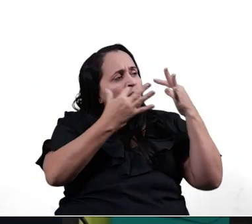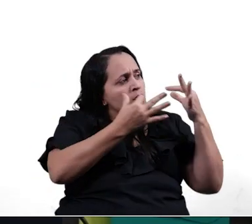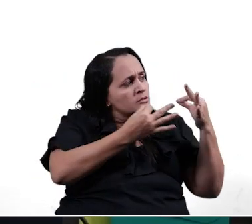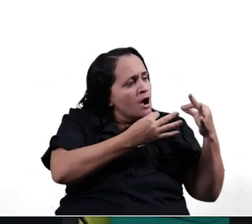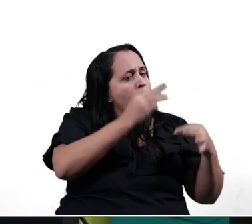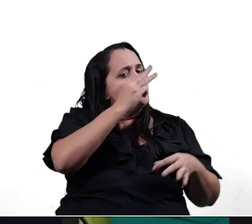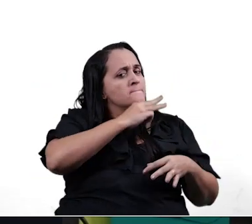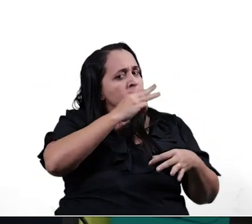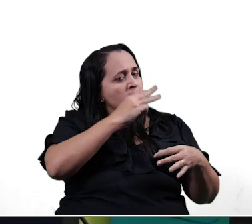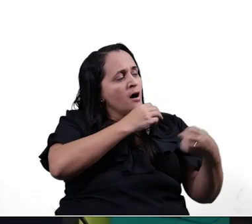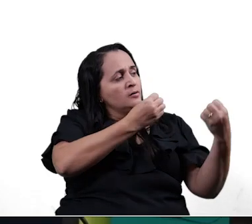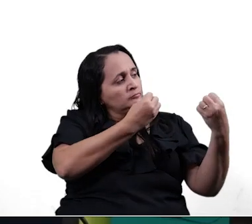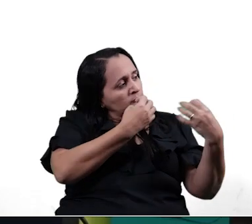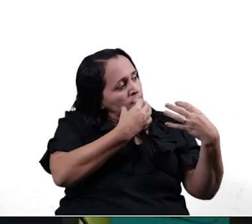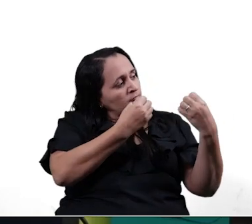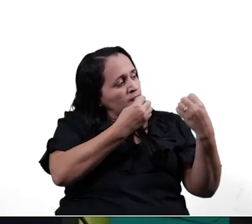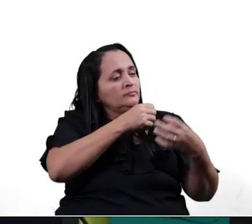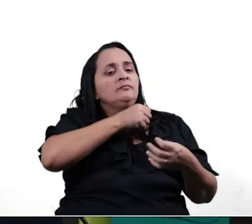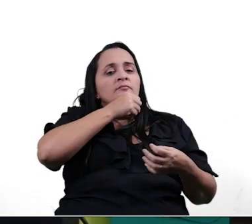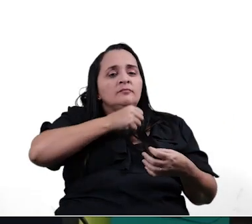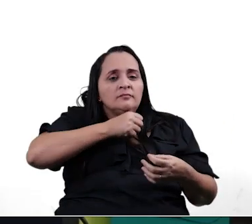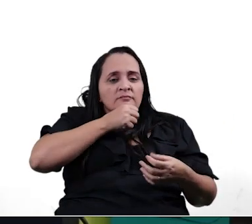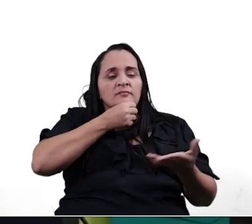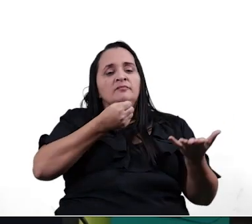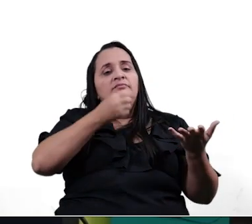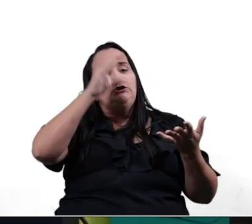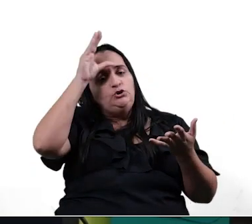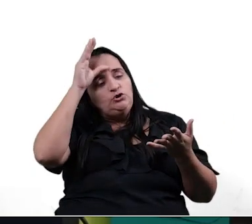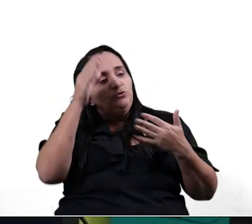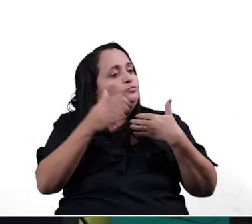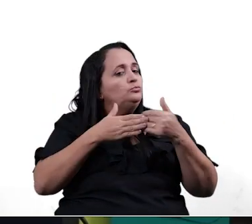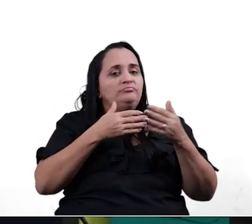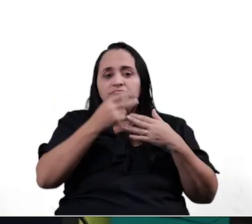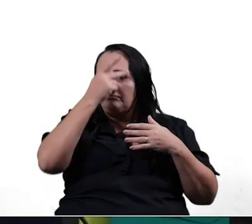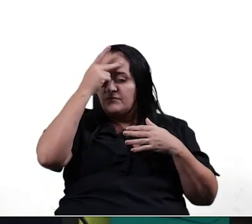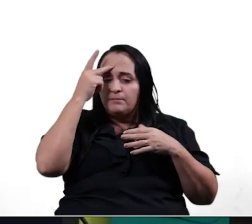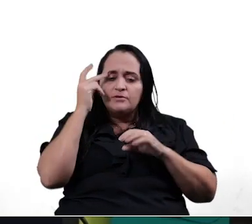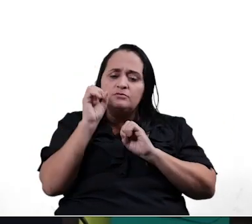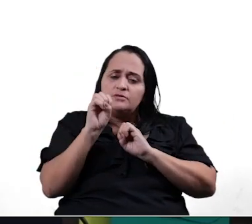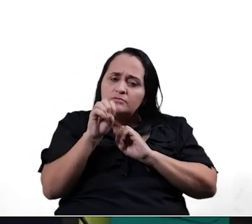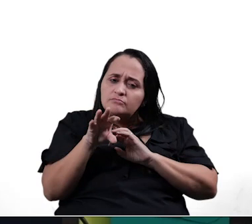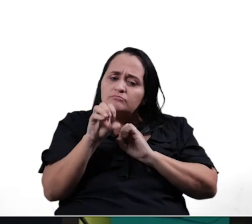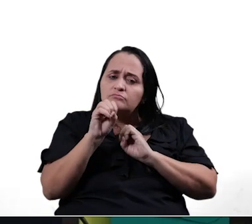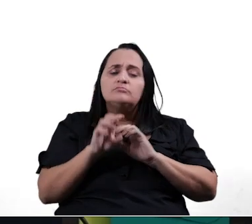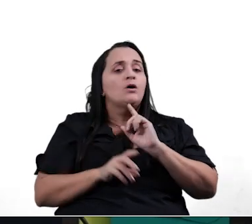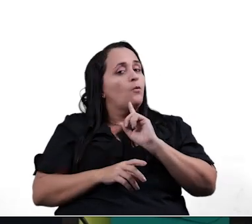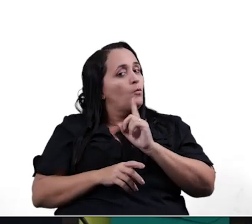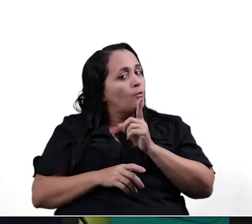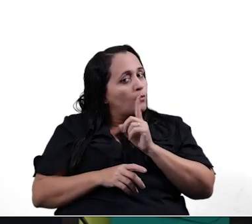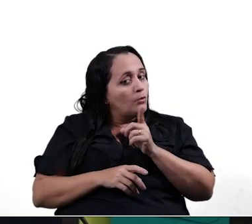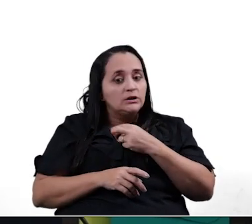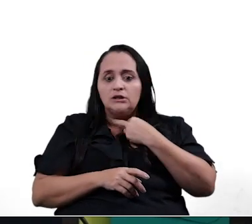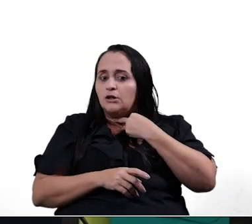o adulto, a vovó, alguém que cuida de você, que ama você, que é responsável por você. Quando fala uma coisa, te dá